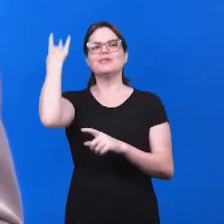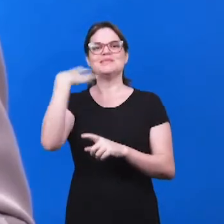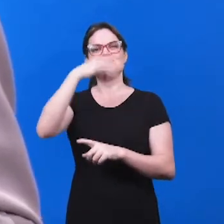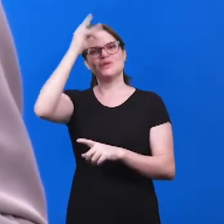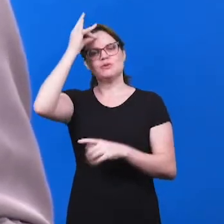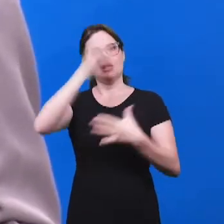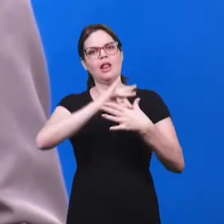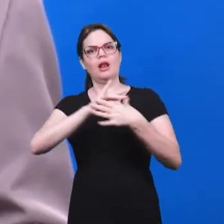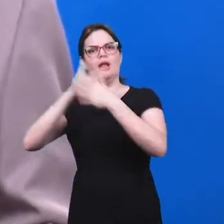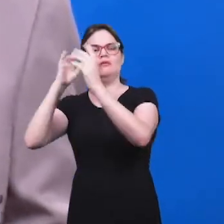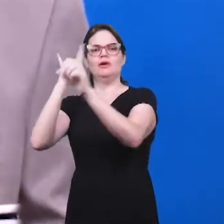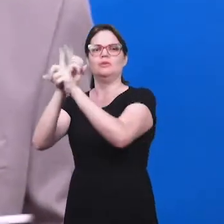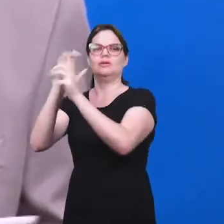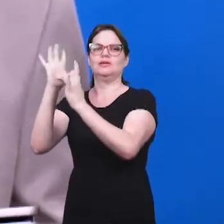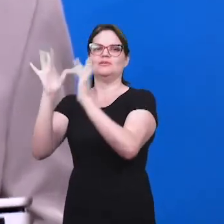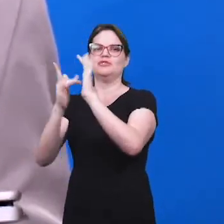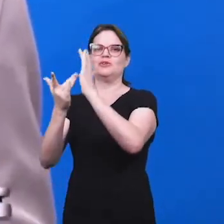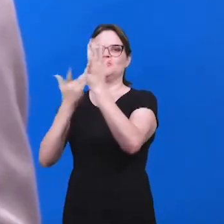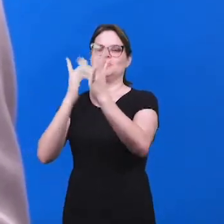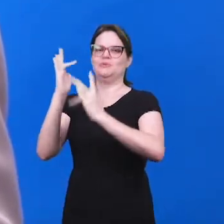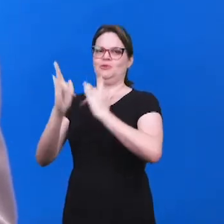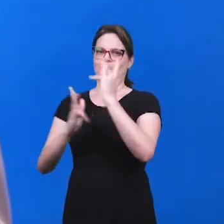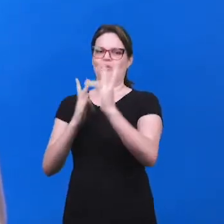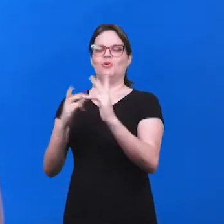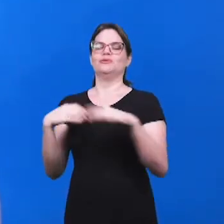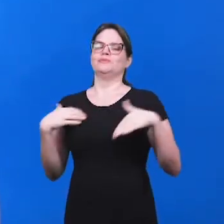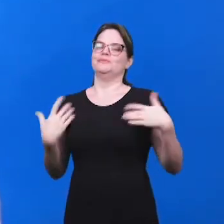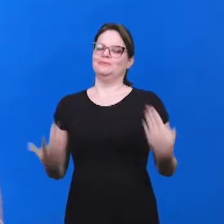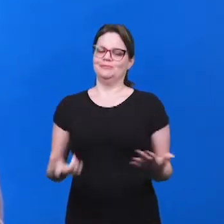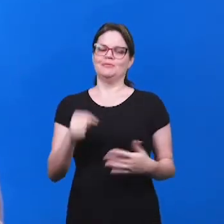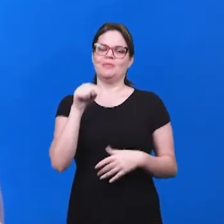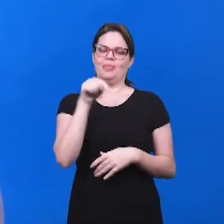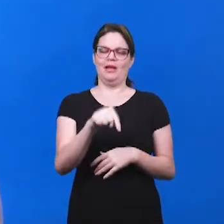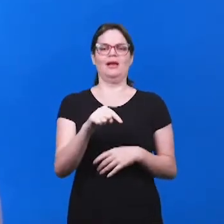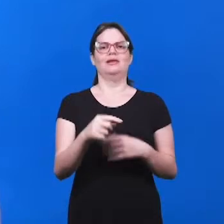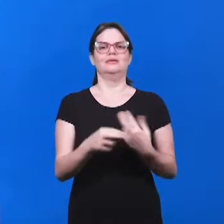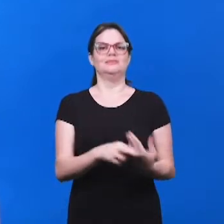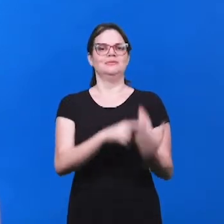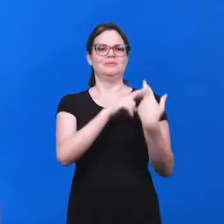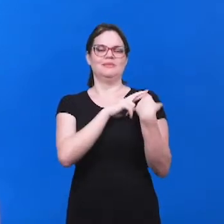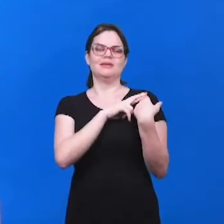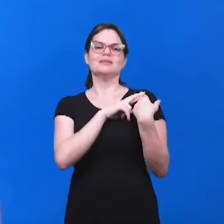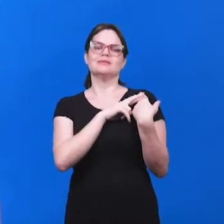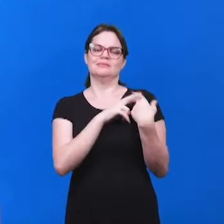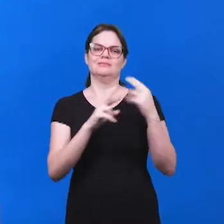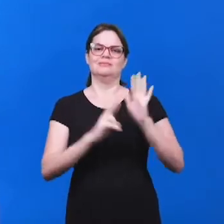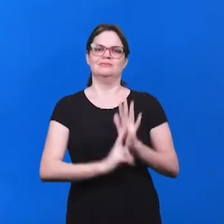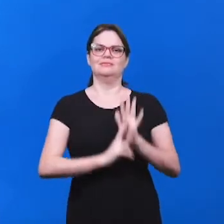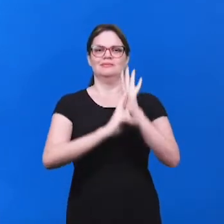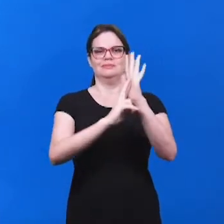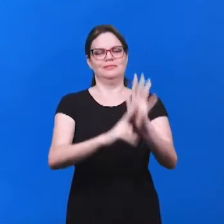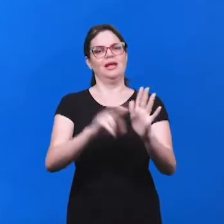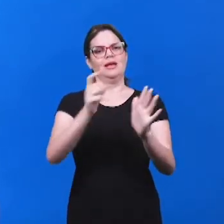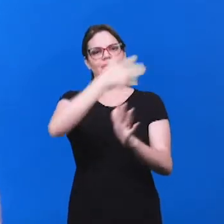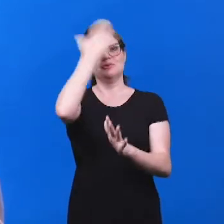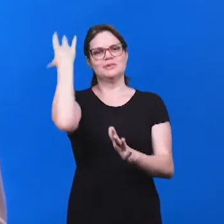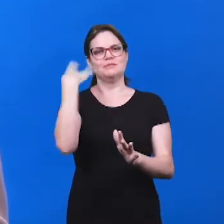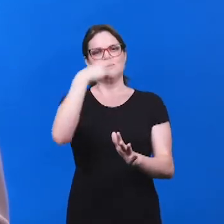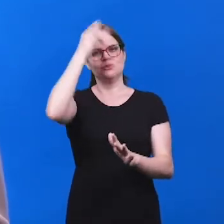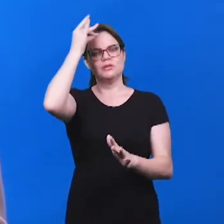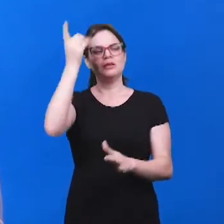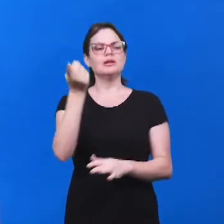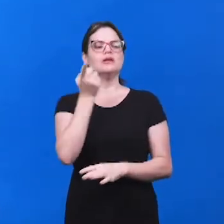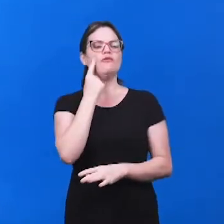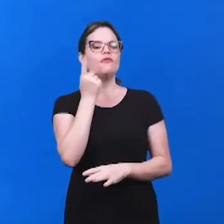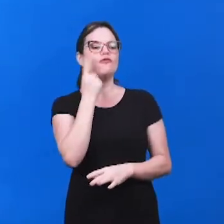ali do mestre-sala na condição do Espírito Santo, aquele que na festa é o que prova o vinho e é o